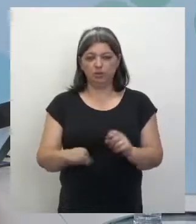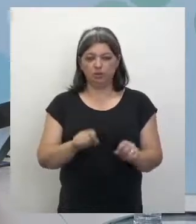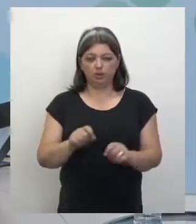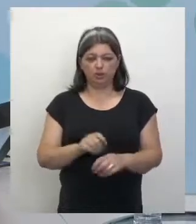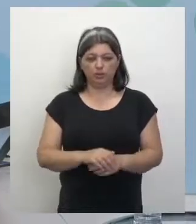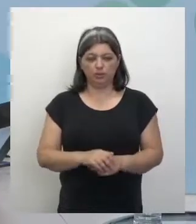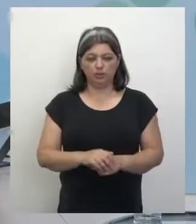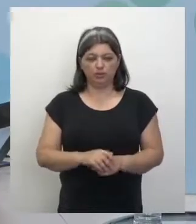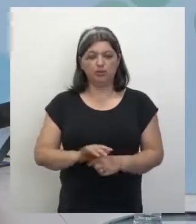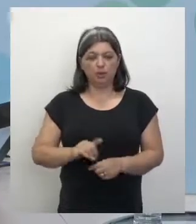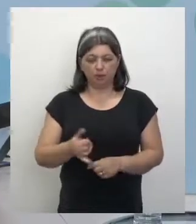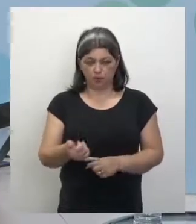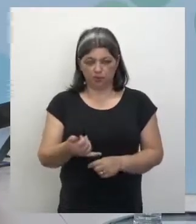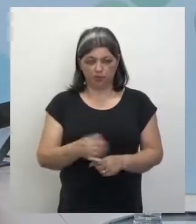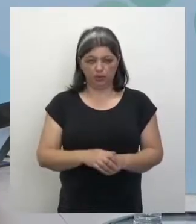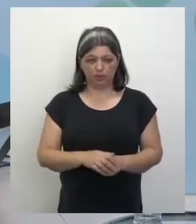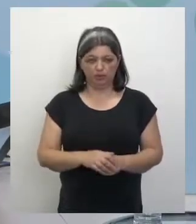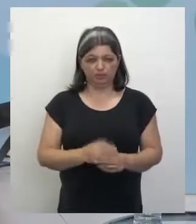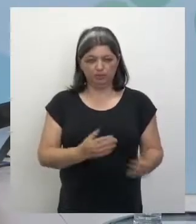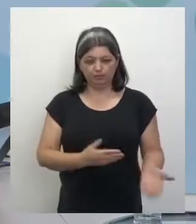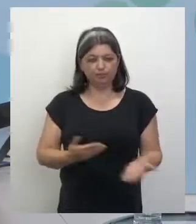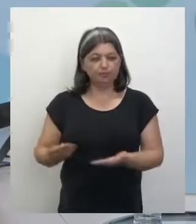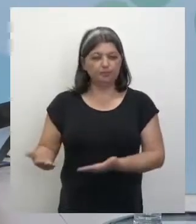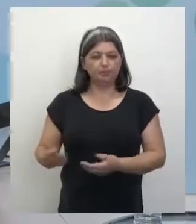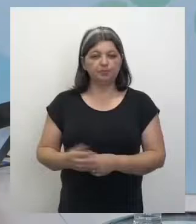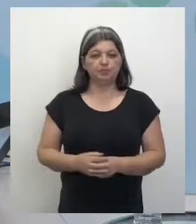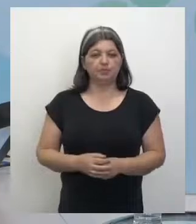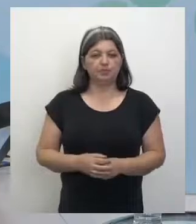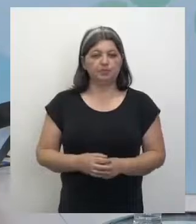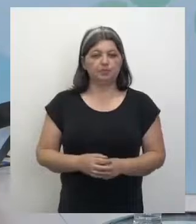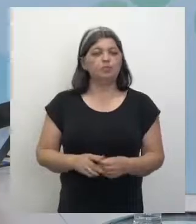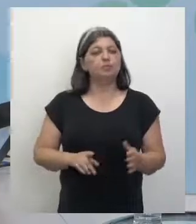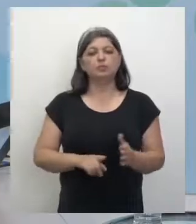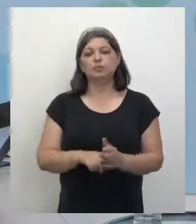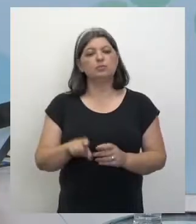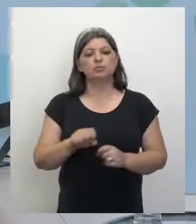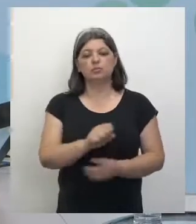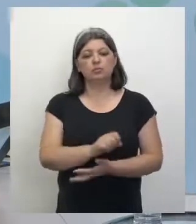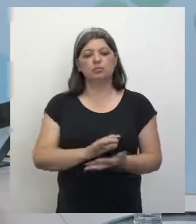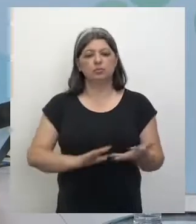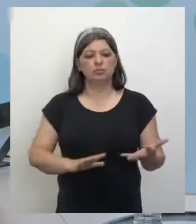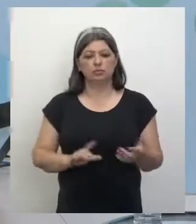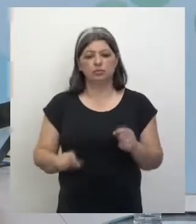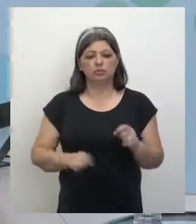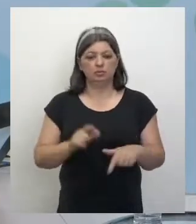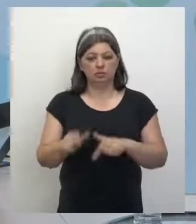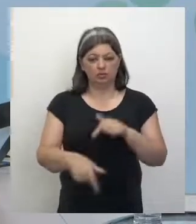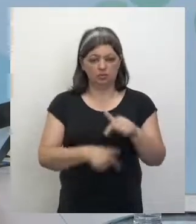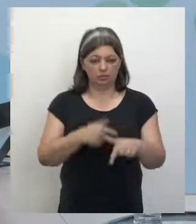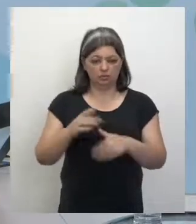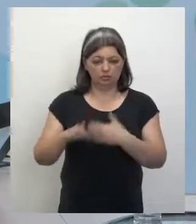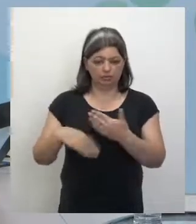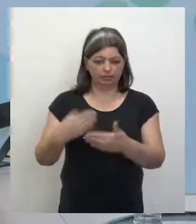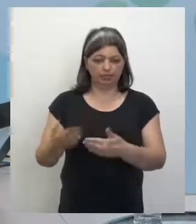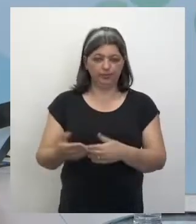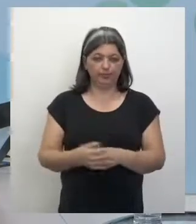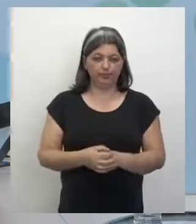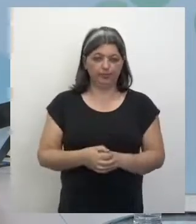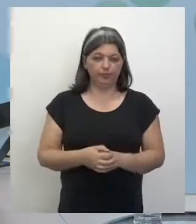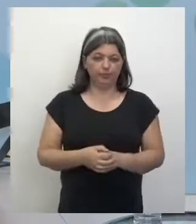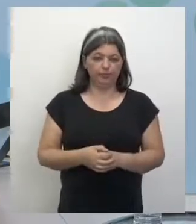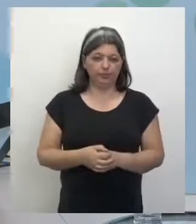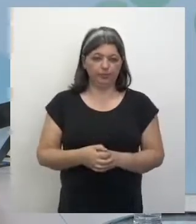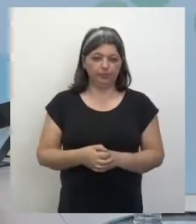Marcelo, aproveitar essa apresentação dele e perguntar, né, qual que é a atividade dele, qual o trabalho que ele desenvolve